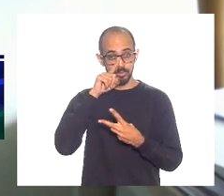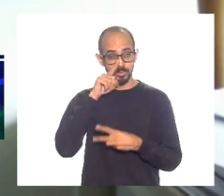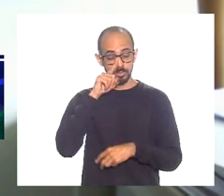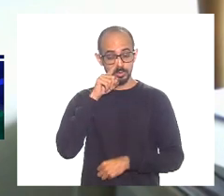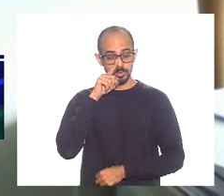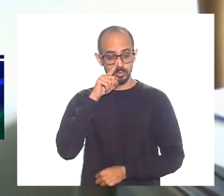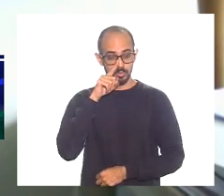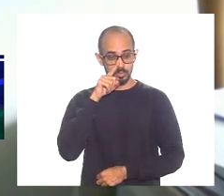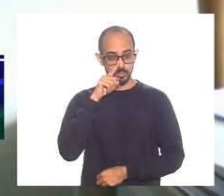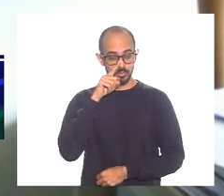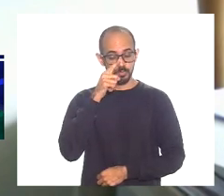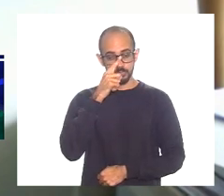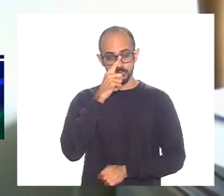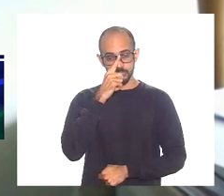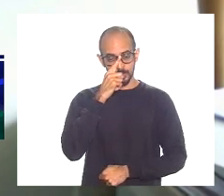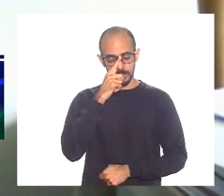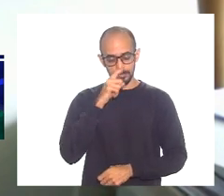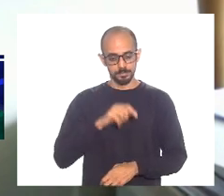periculosidade.